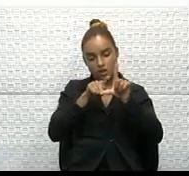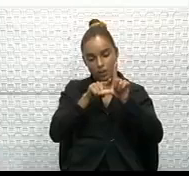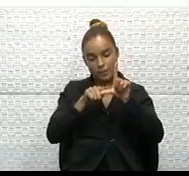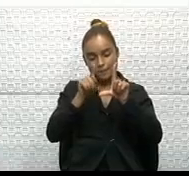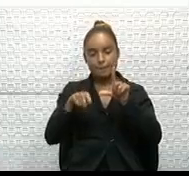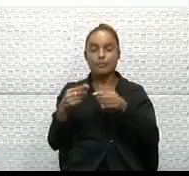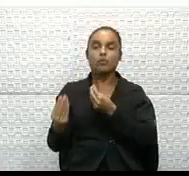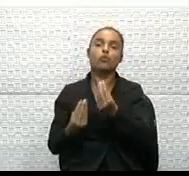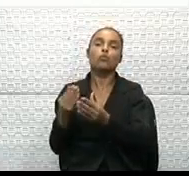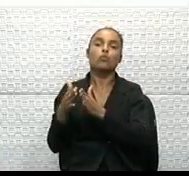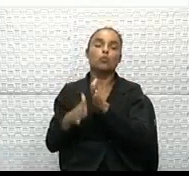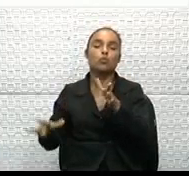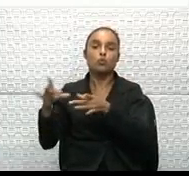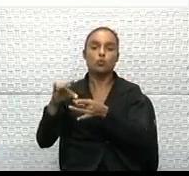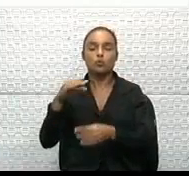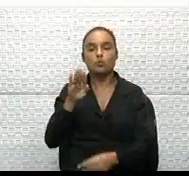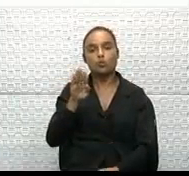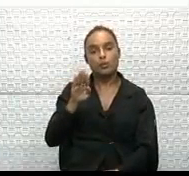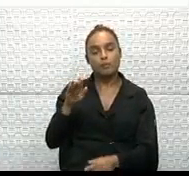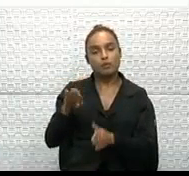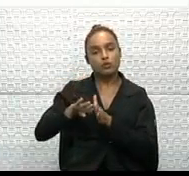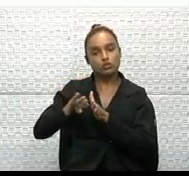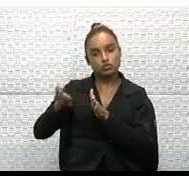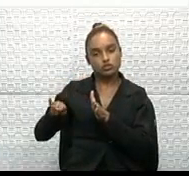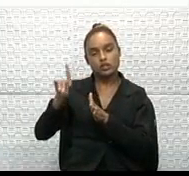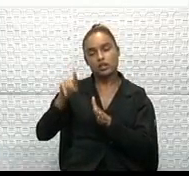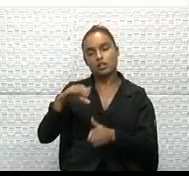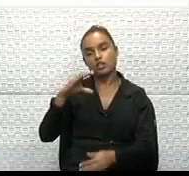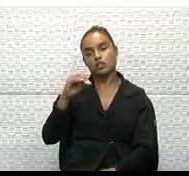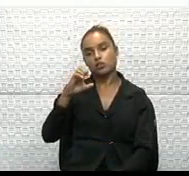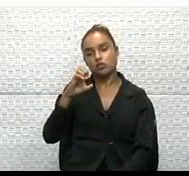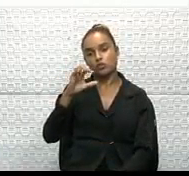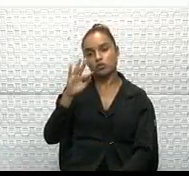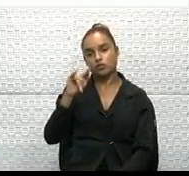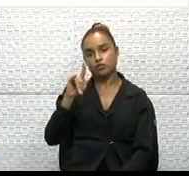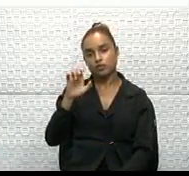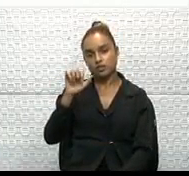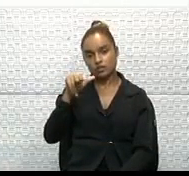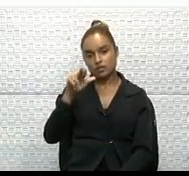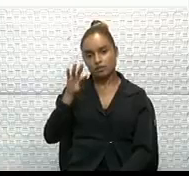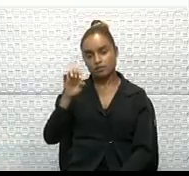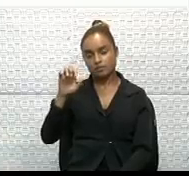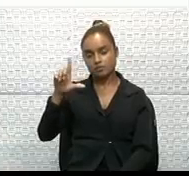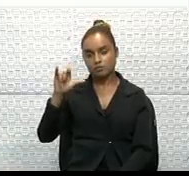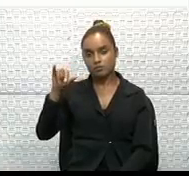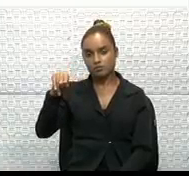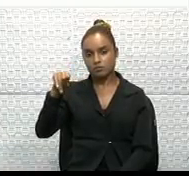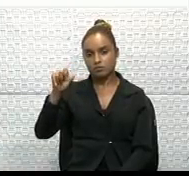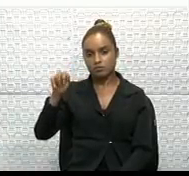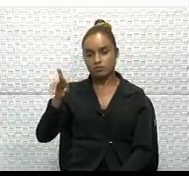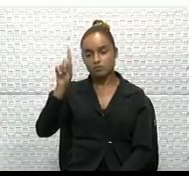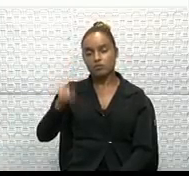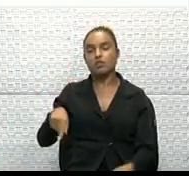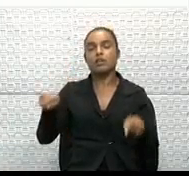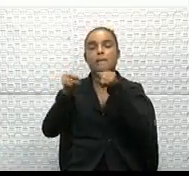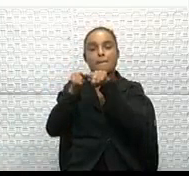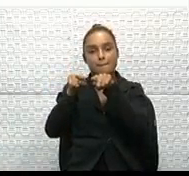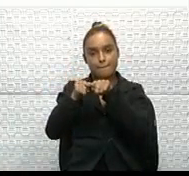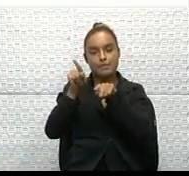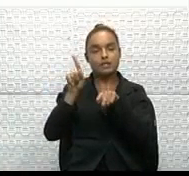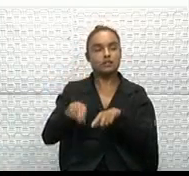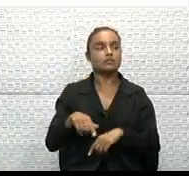é denominado de coeficiente linear. A representação gráfica de uma função afim também é importante que você se